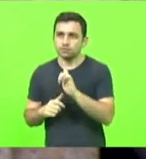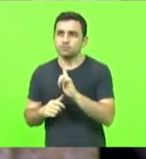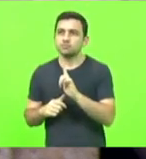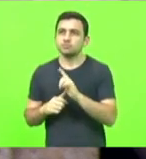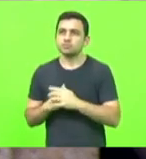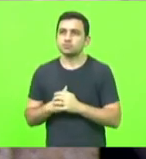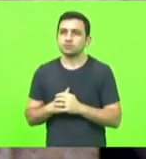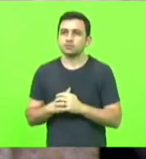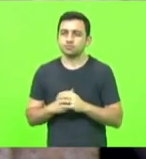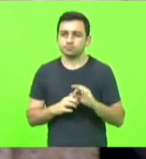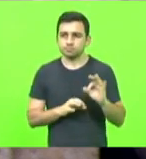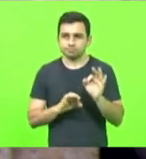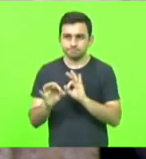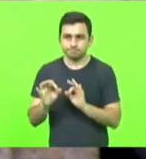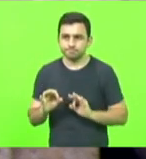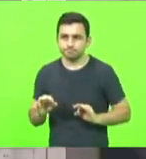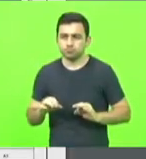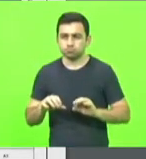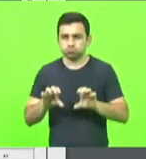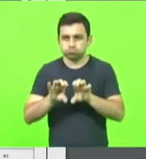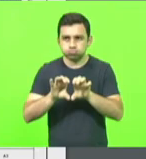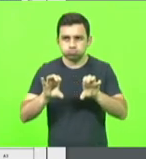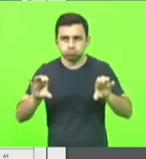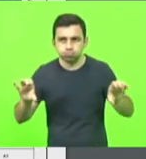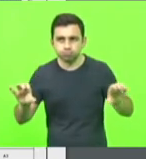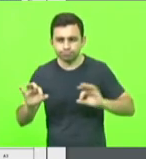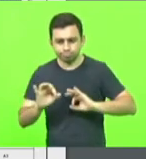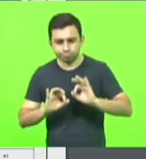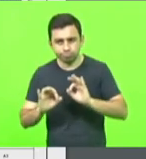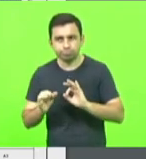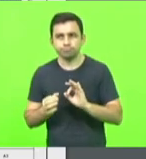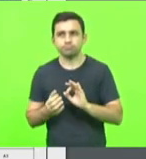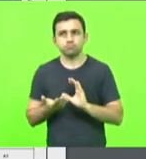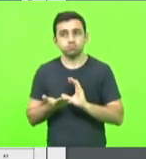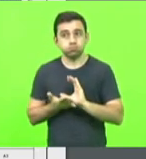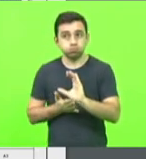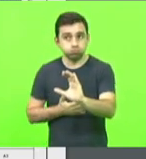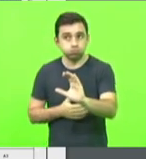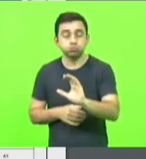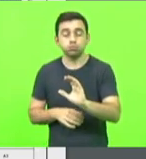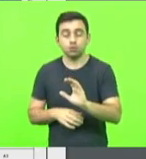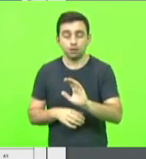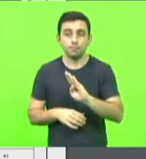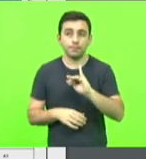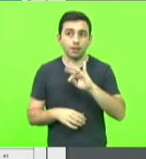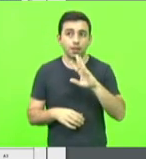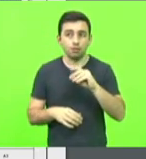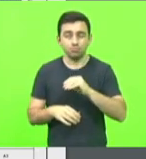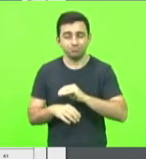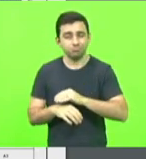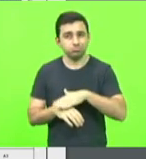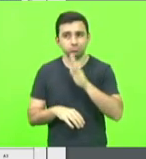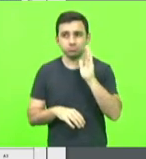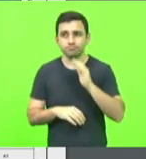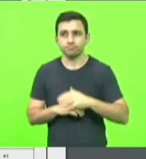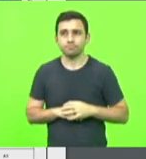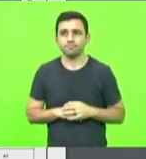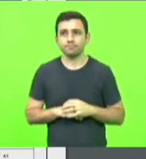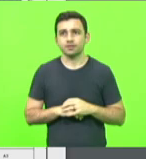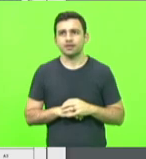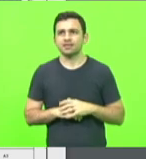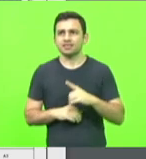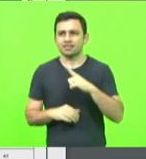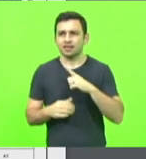a transposição por tubulação, enfim, é um investimento multibilionário. Mas as embarcações que por ali vão,